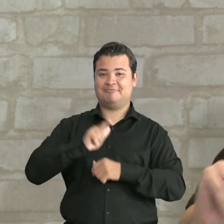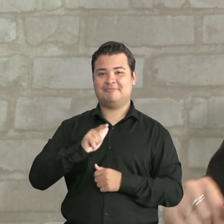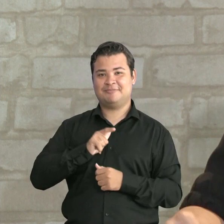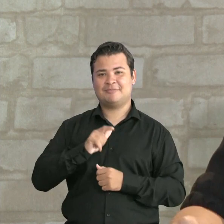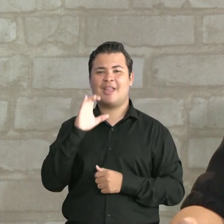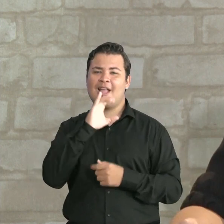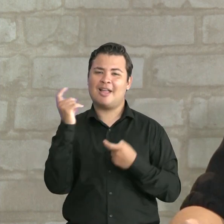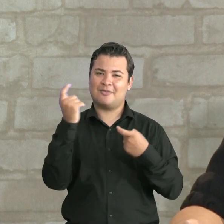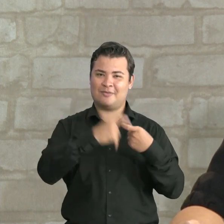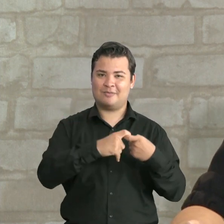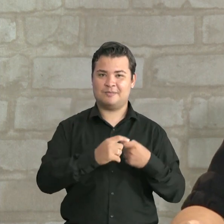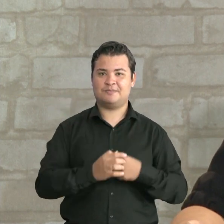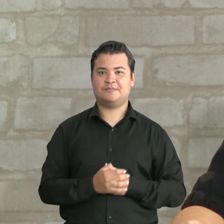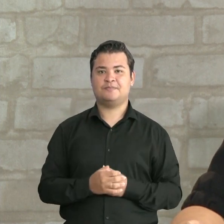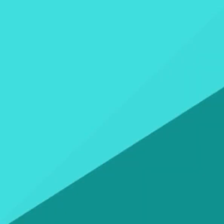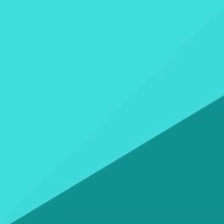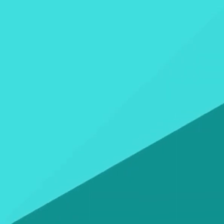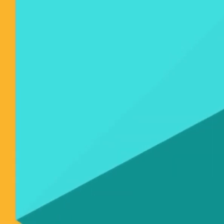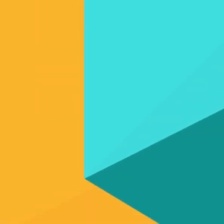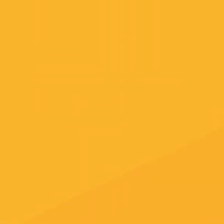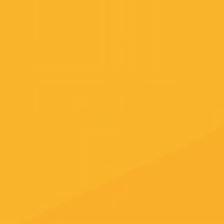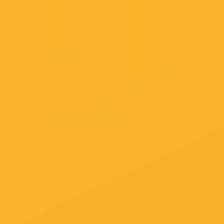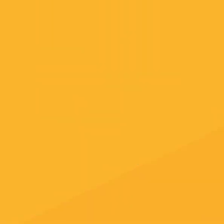gente volta rapidinho.